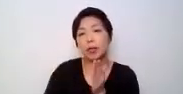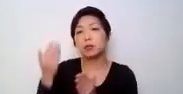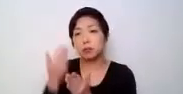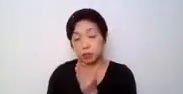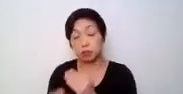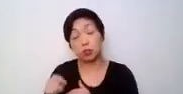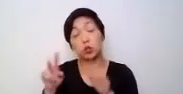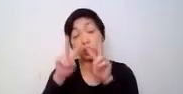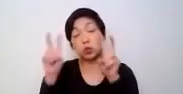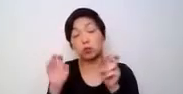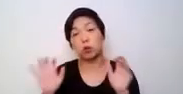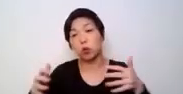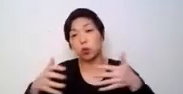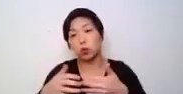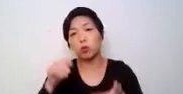do tombamento desses